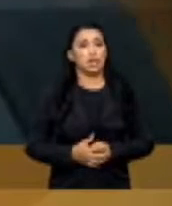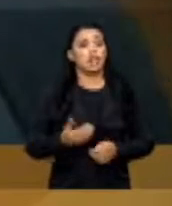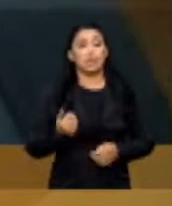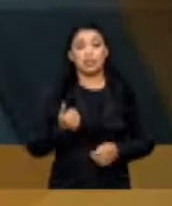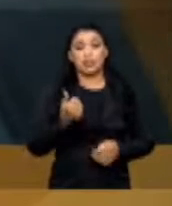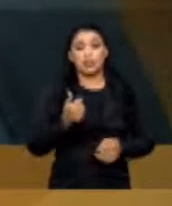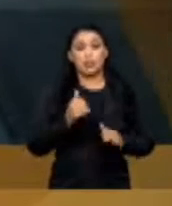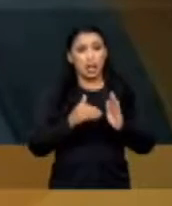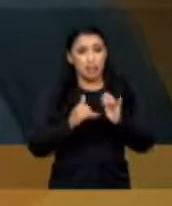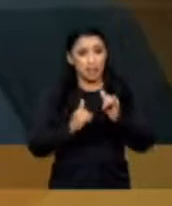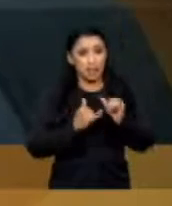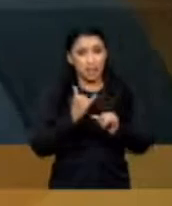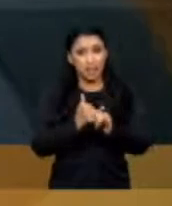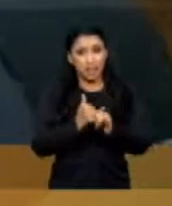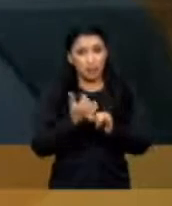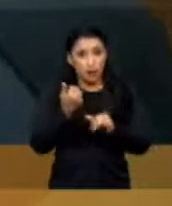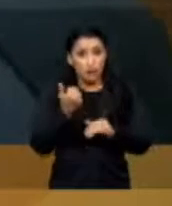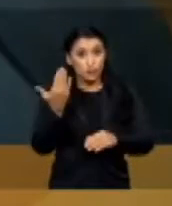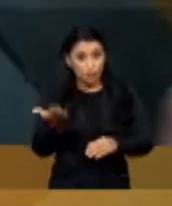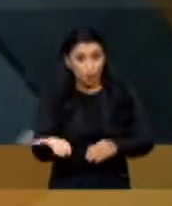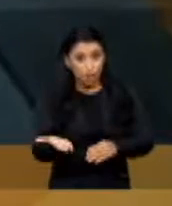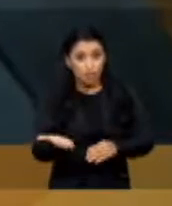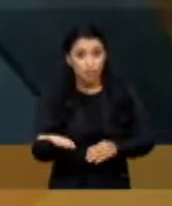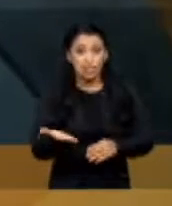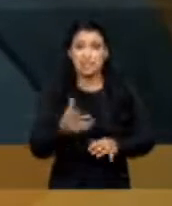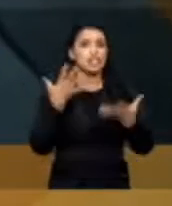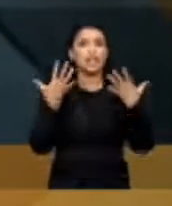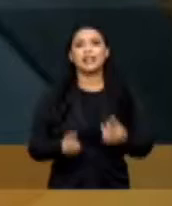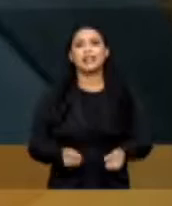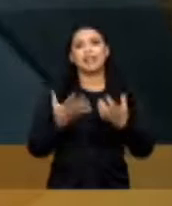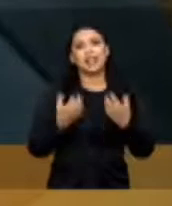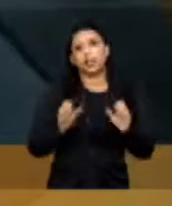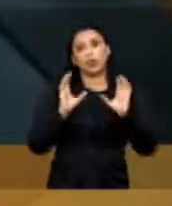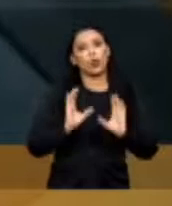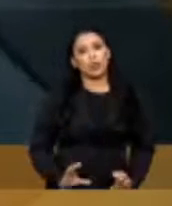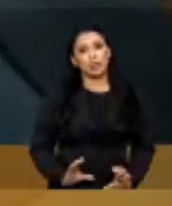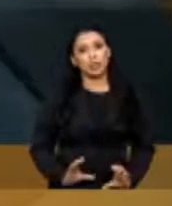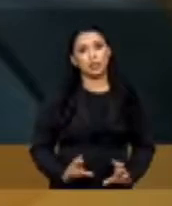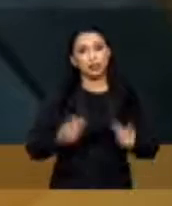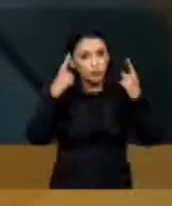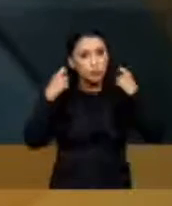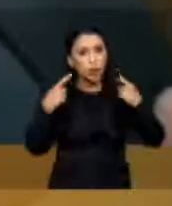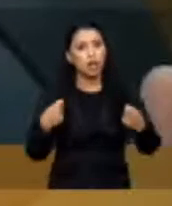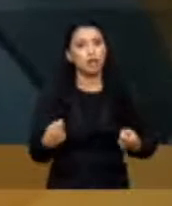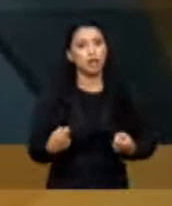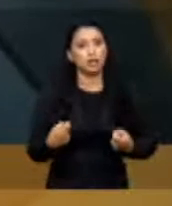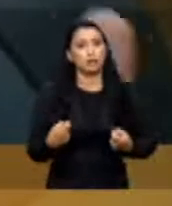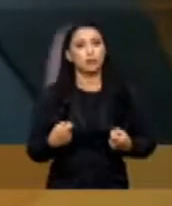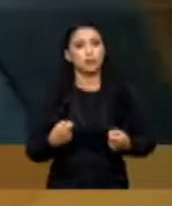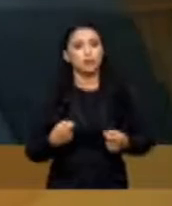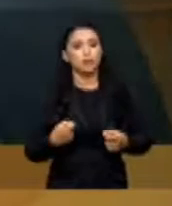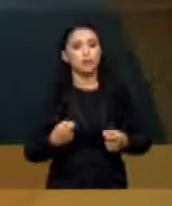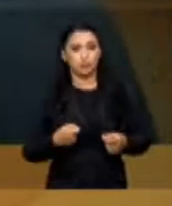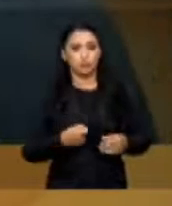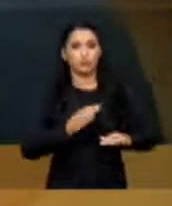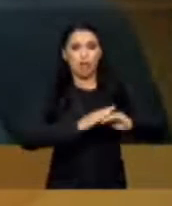anômico da internet, seja tolerado todo e qualquer comportamento violento dirigido ao